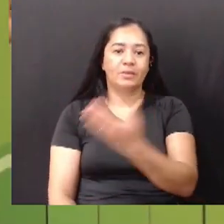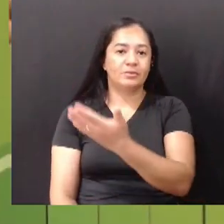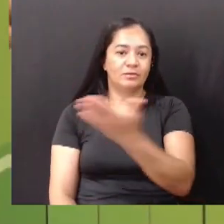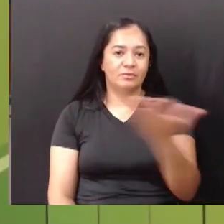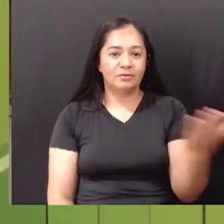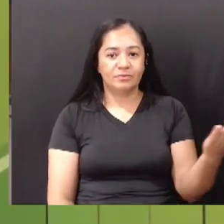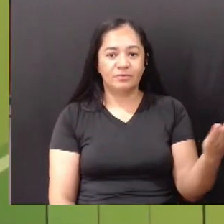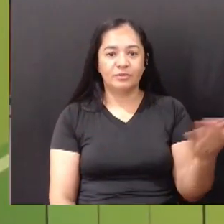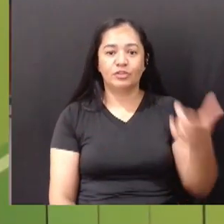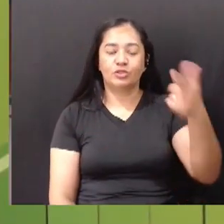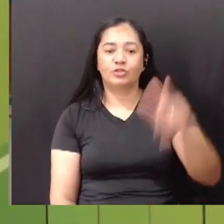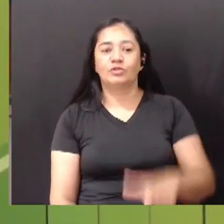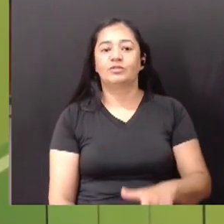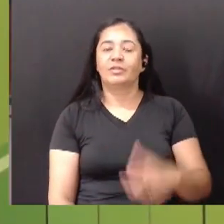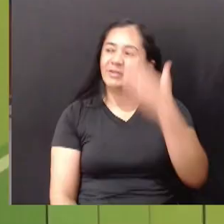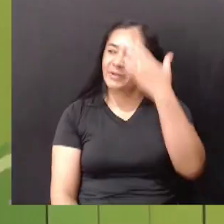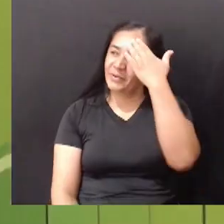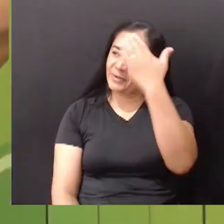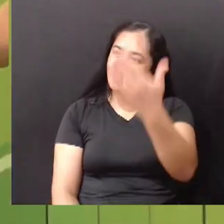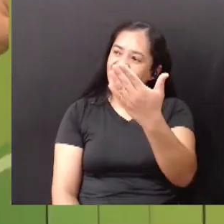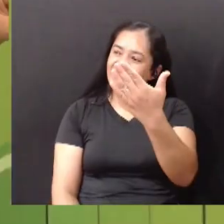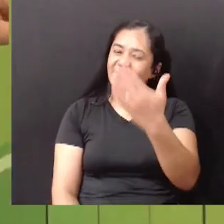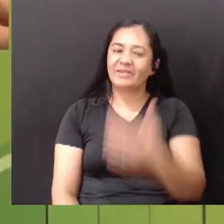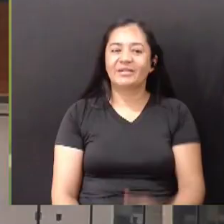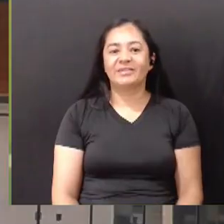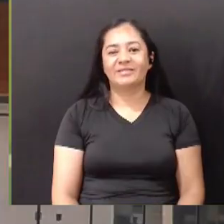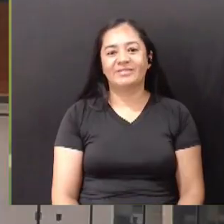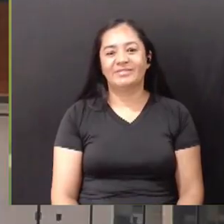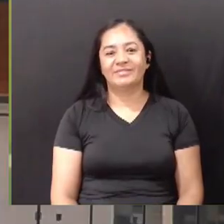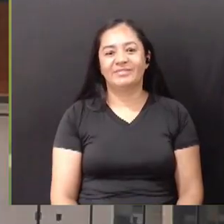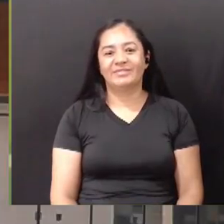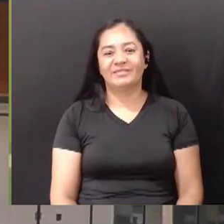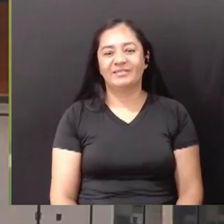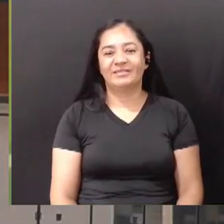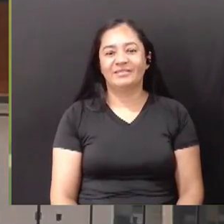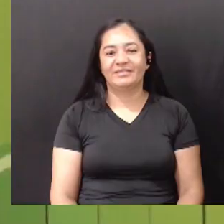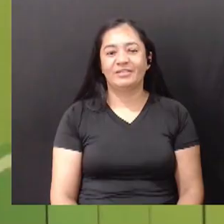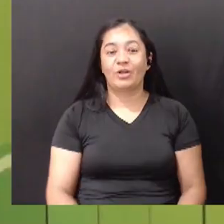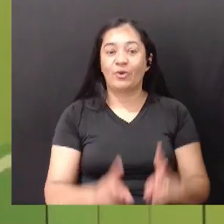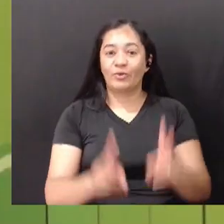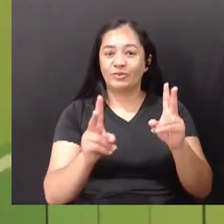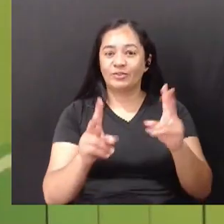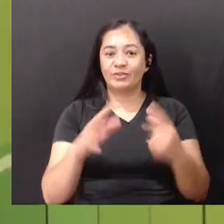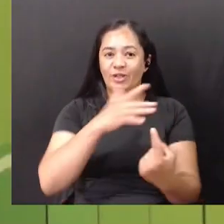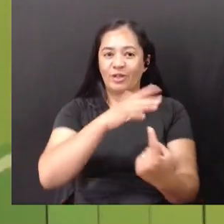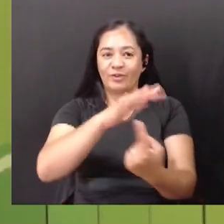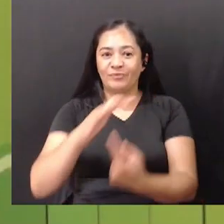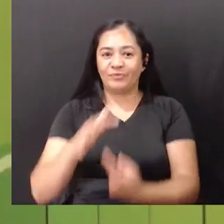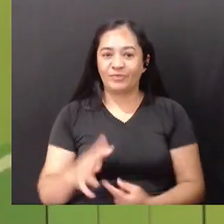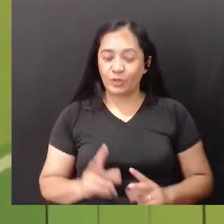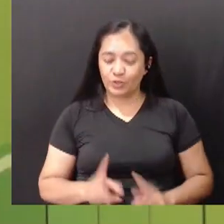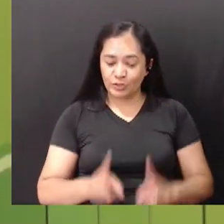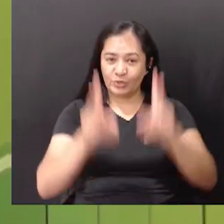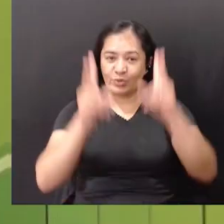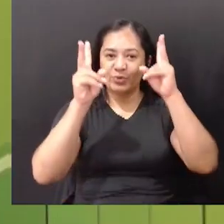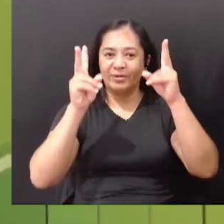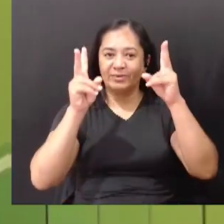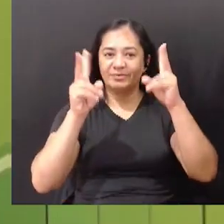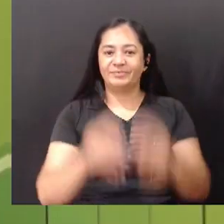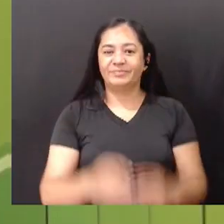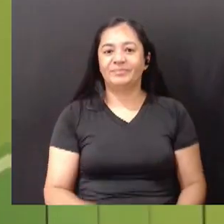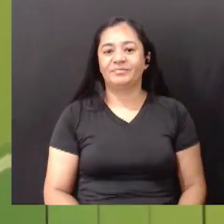Eu peço aqui para o pessoal repetir. Muito obrigada, Tomás. E não saia daí que o Giro